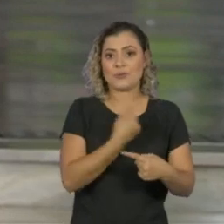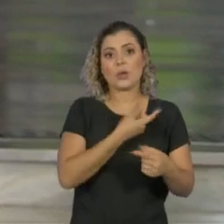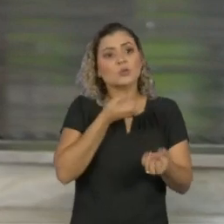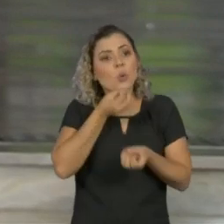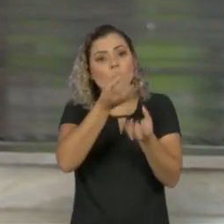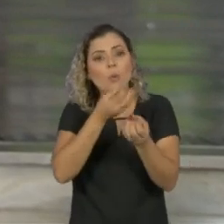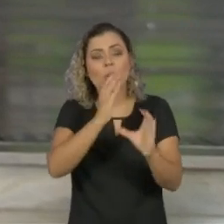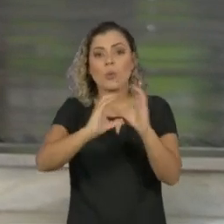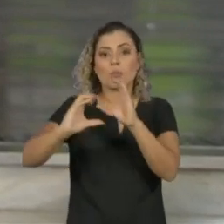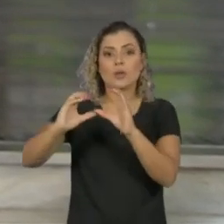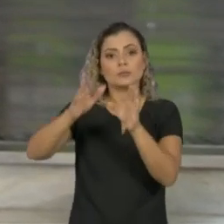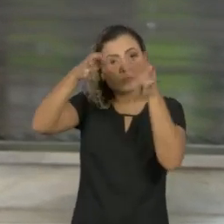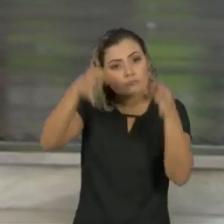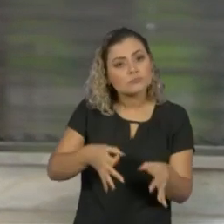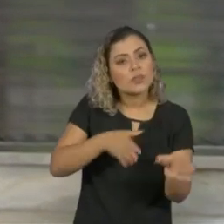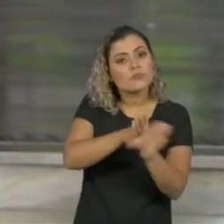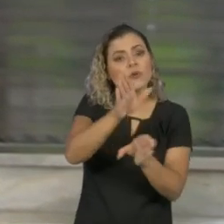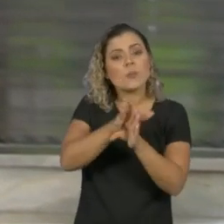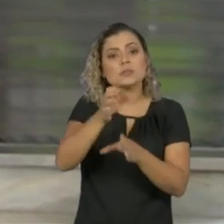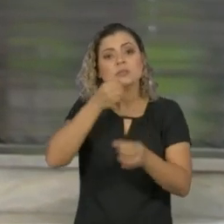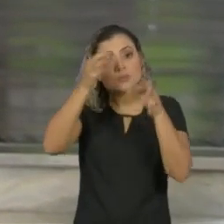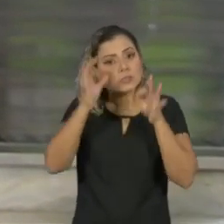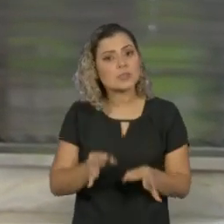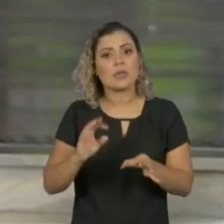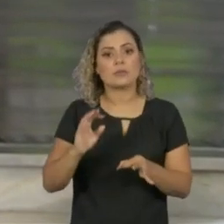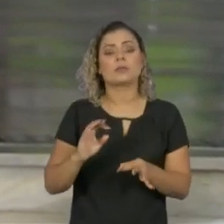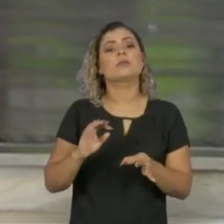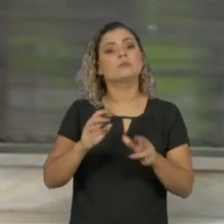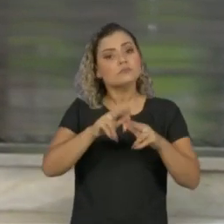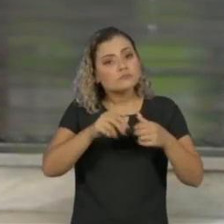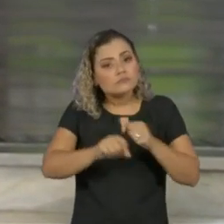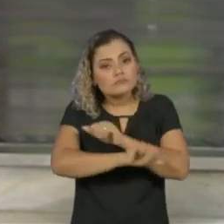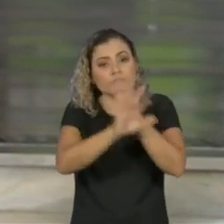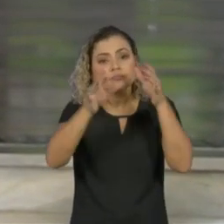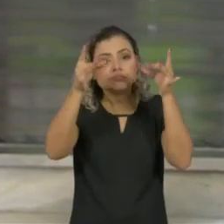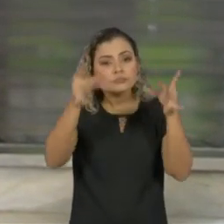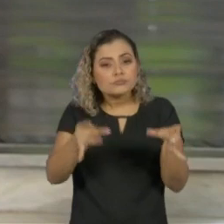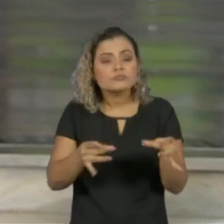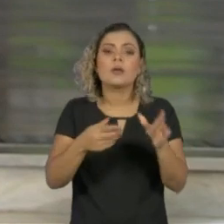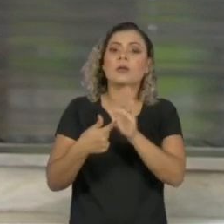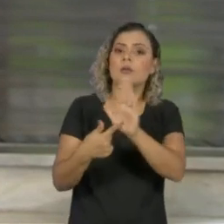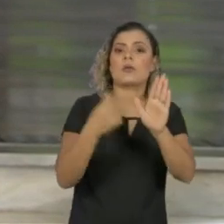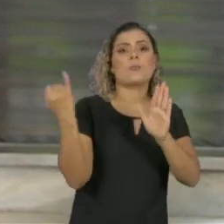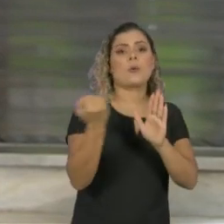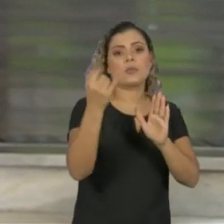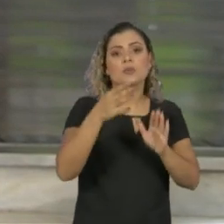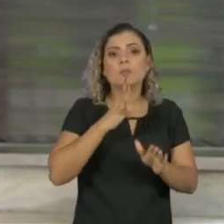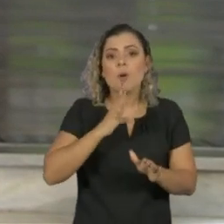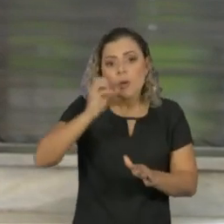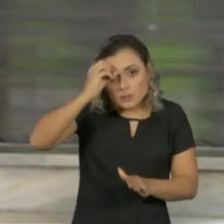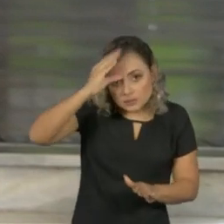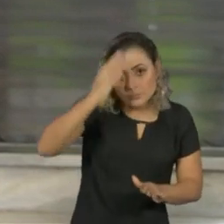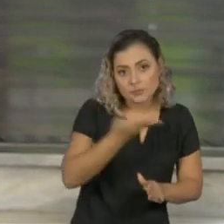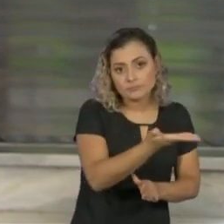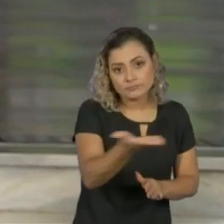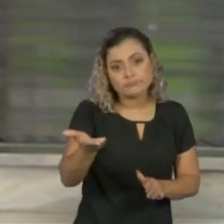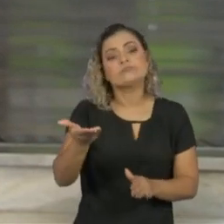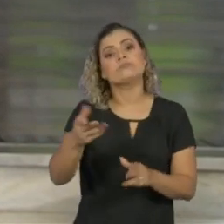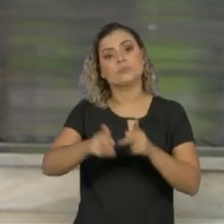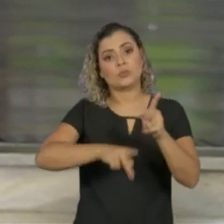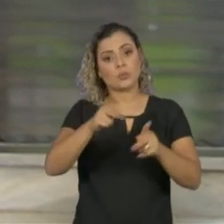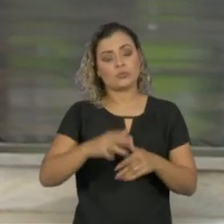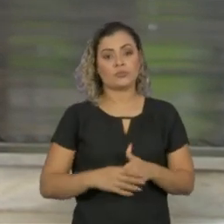da informação precisa e transparente é uma contribuição importante para a orientação à